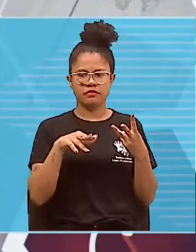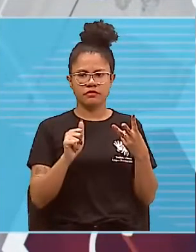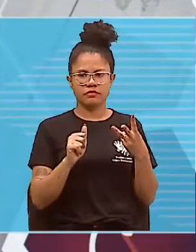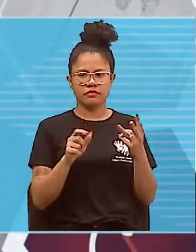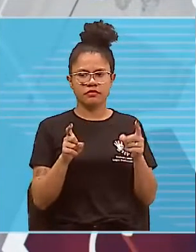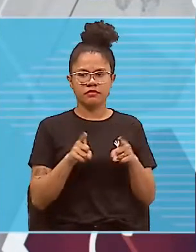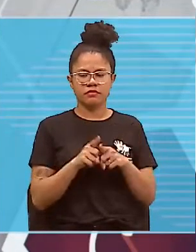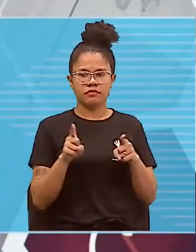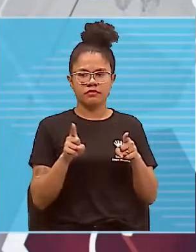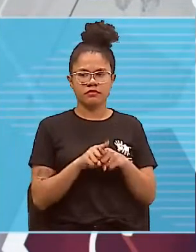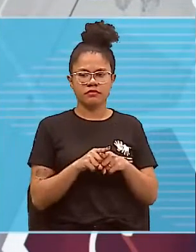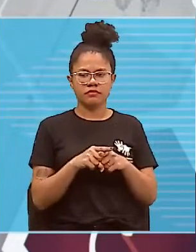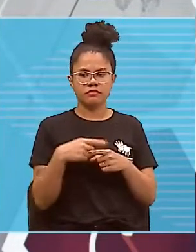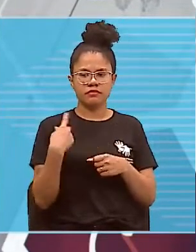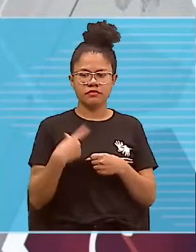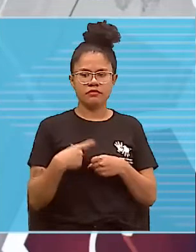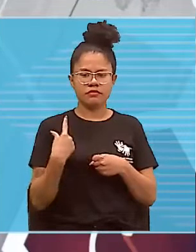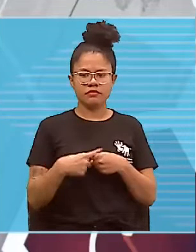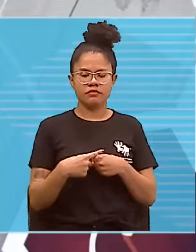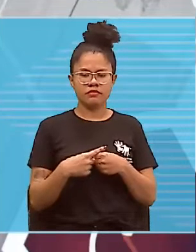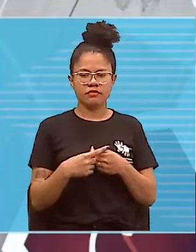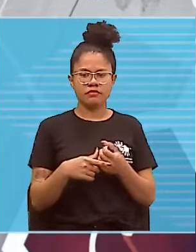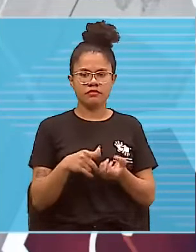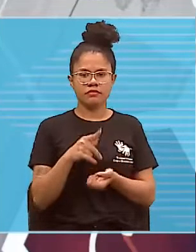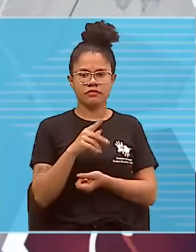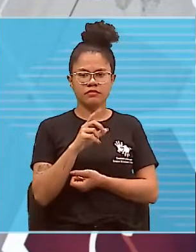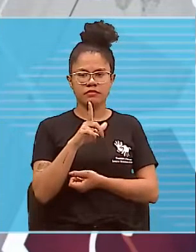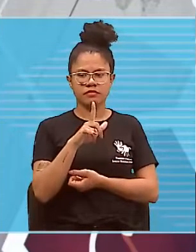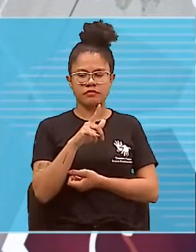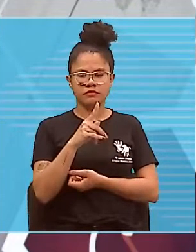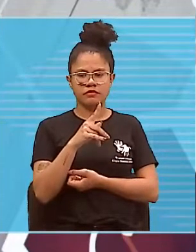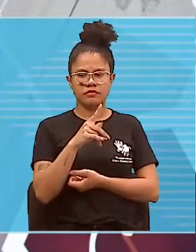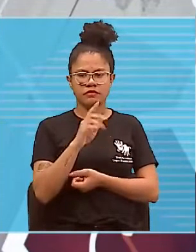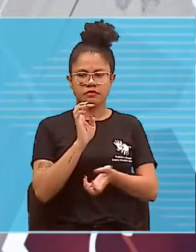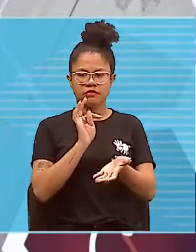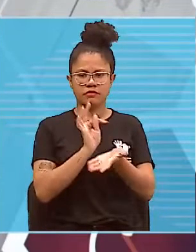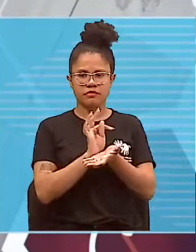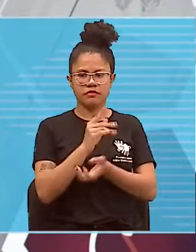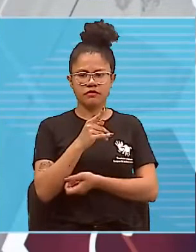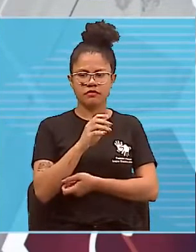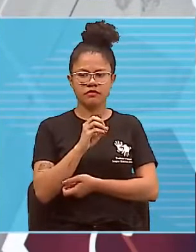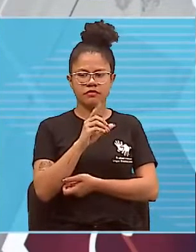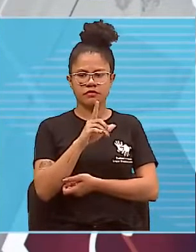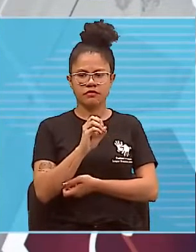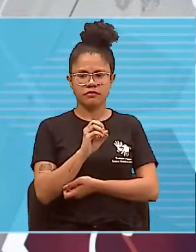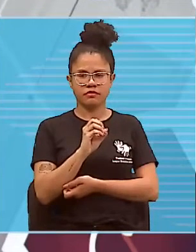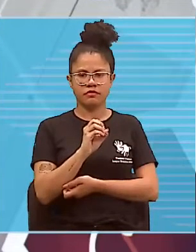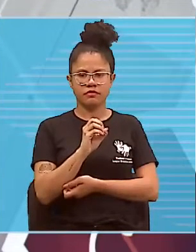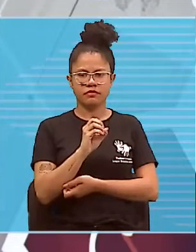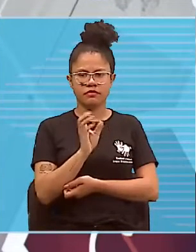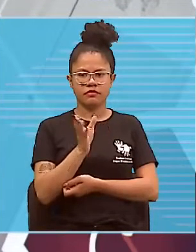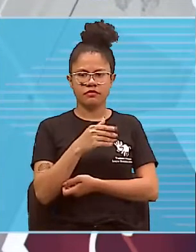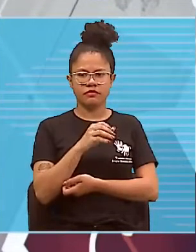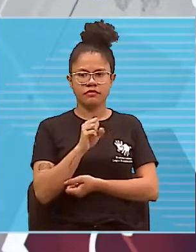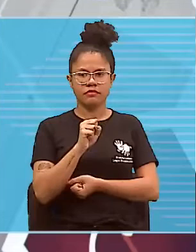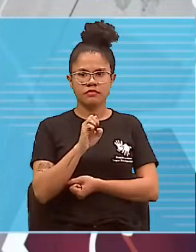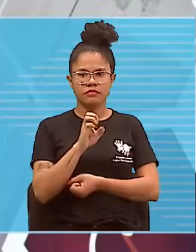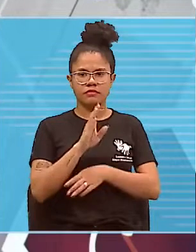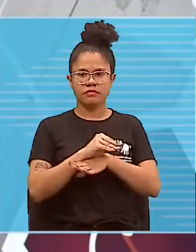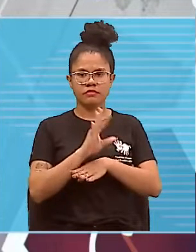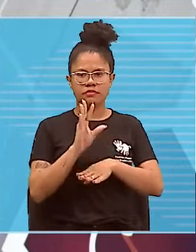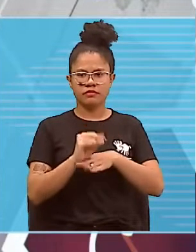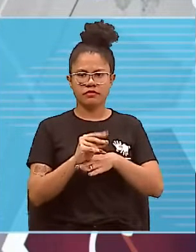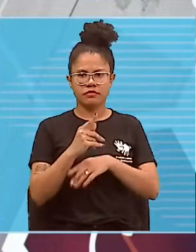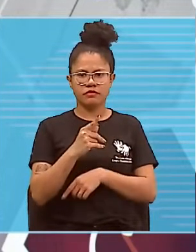Polo Seduc p3 Coloque aí o nome do Polo tá coloque aí galerinha